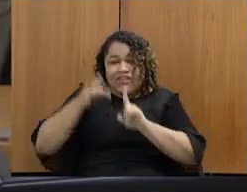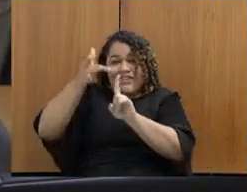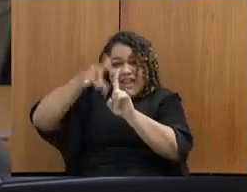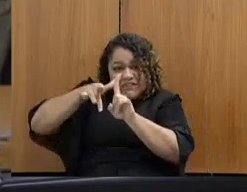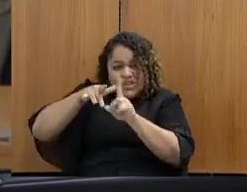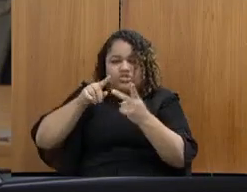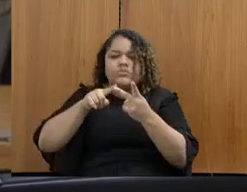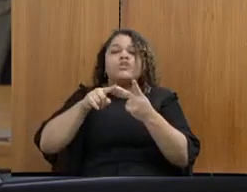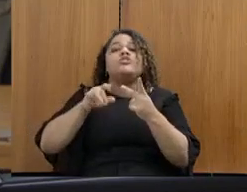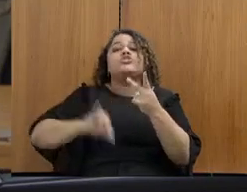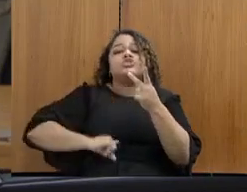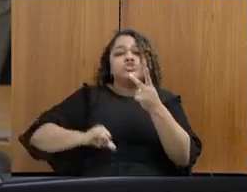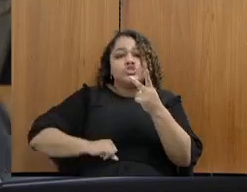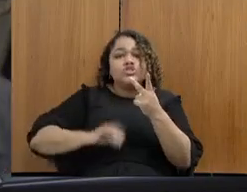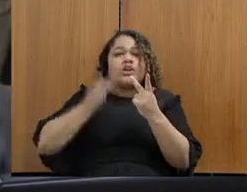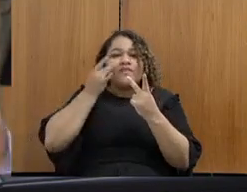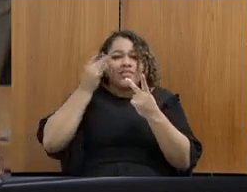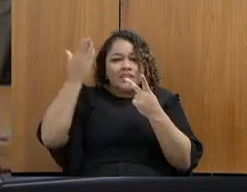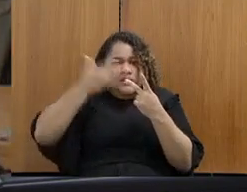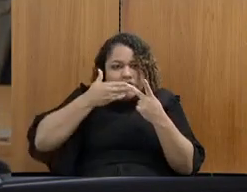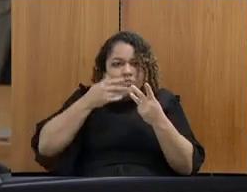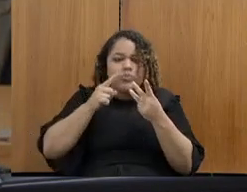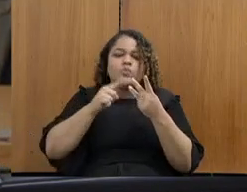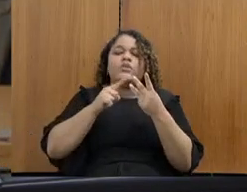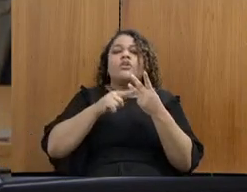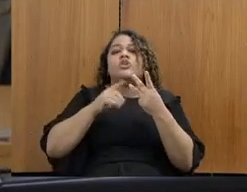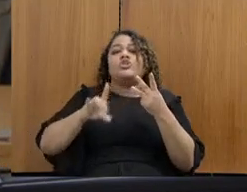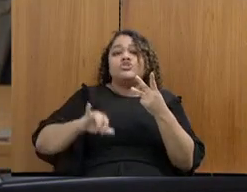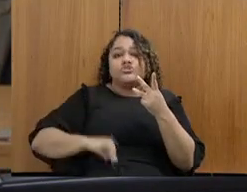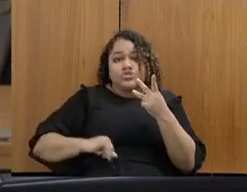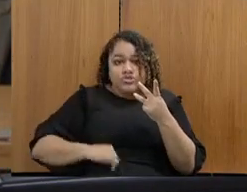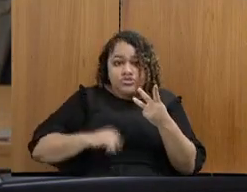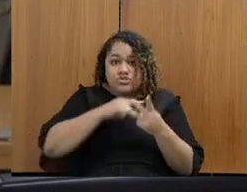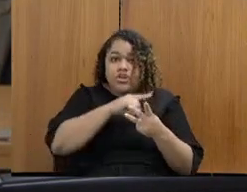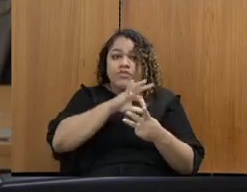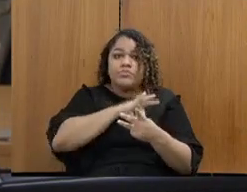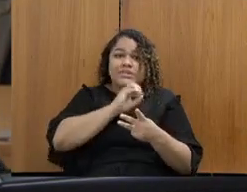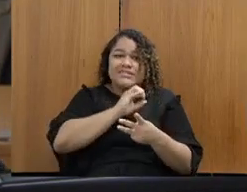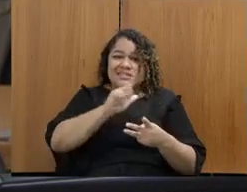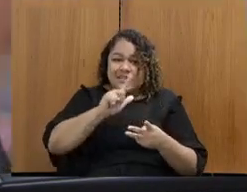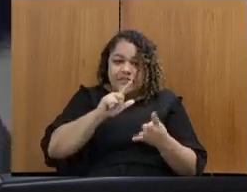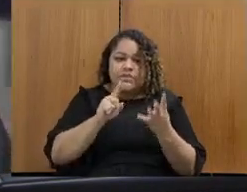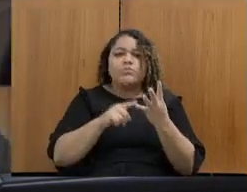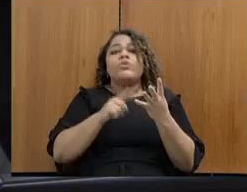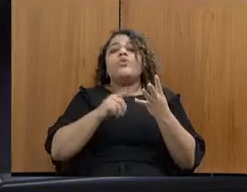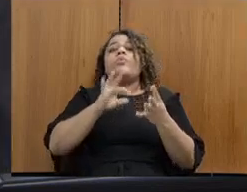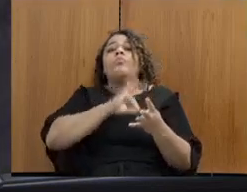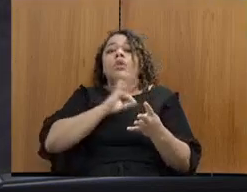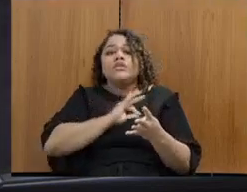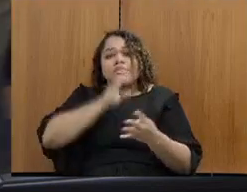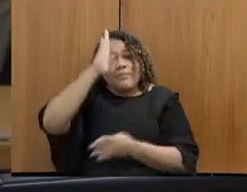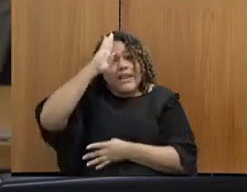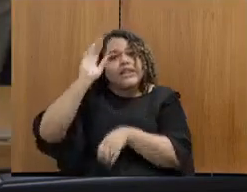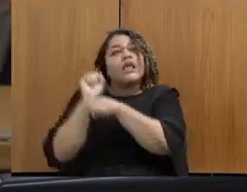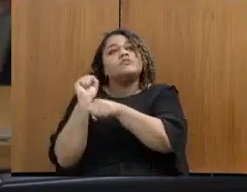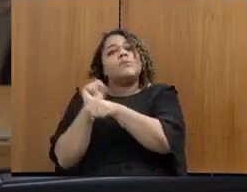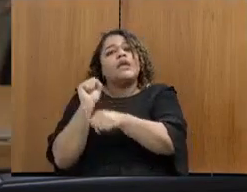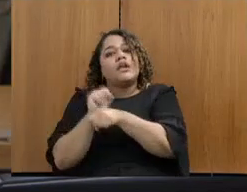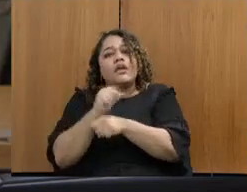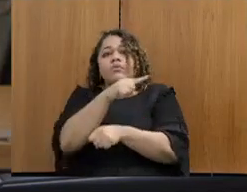sofre a polícia civil pena polícia militar na fila de espera e a população desguarnecida sem Nenhuma viatura